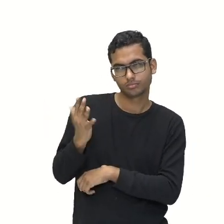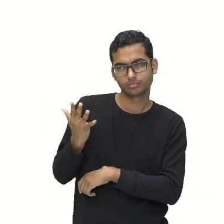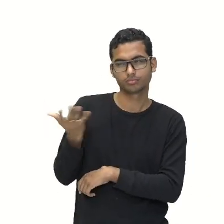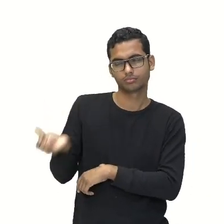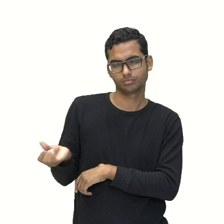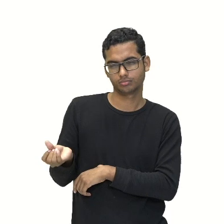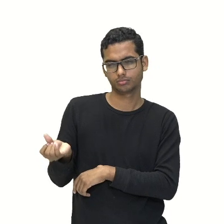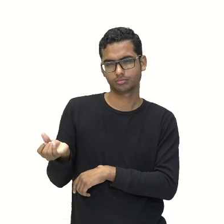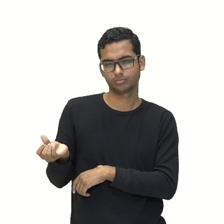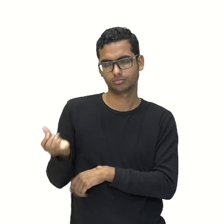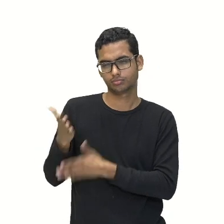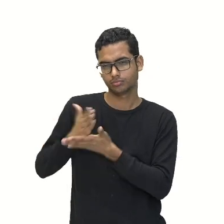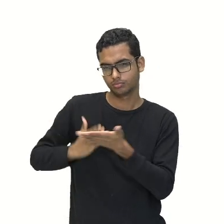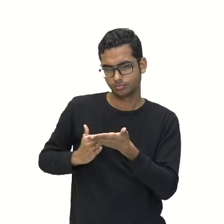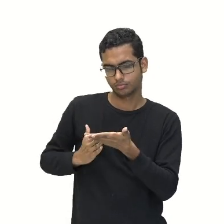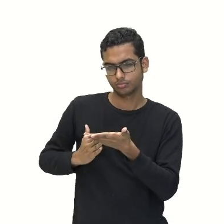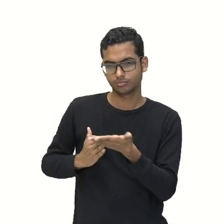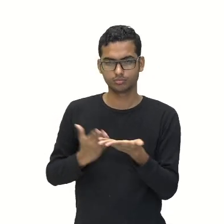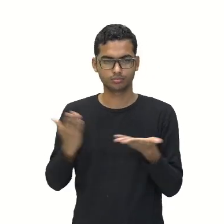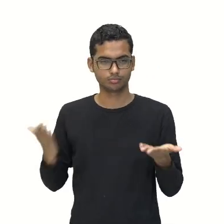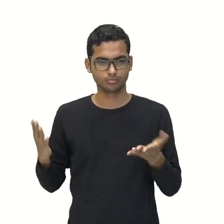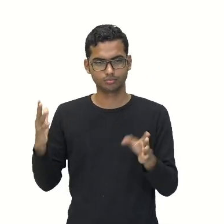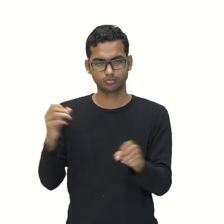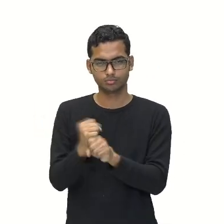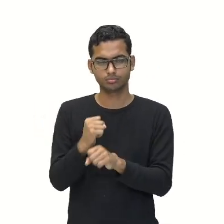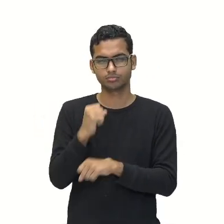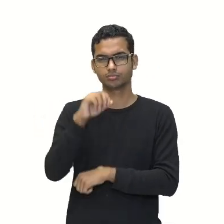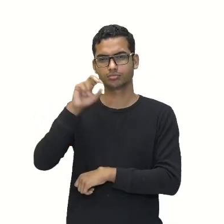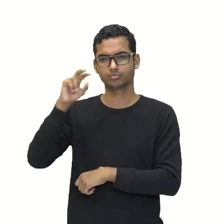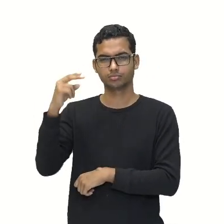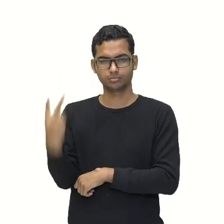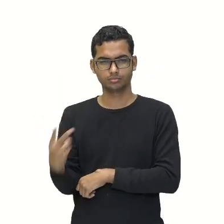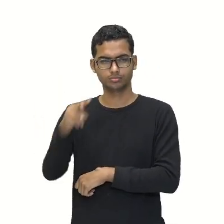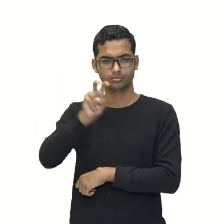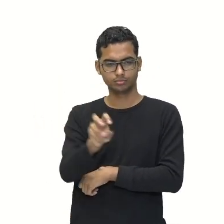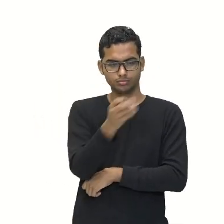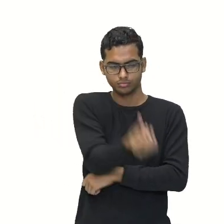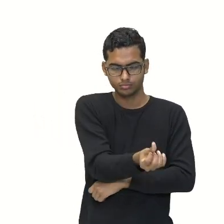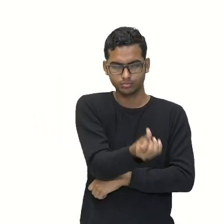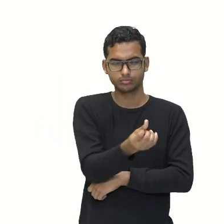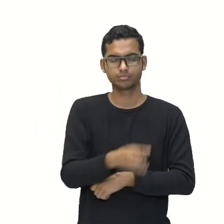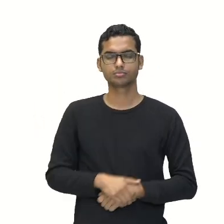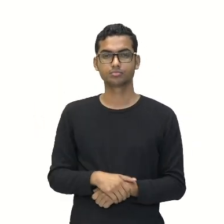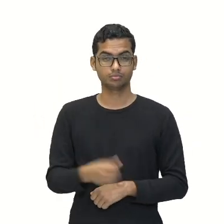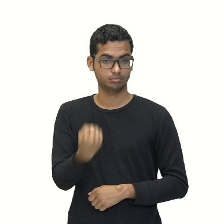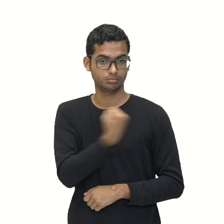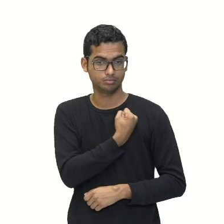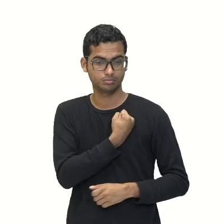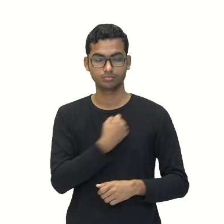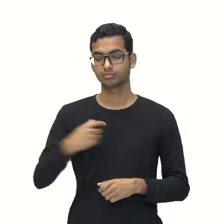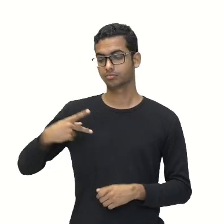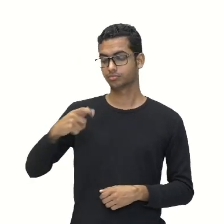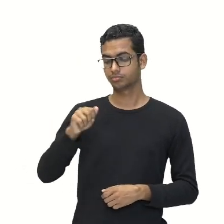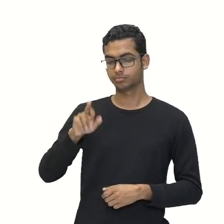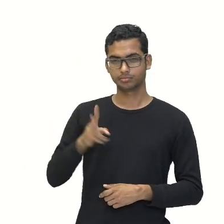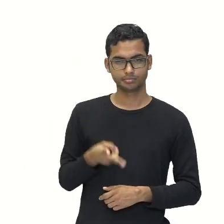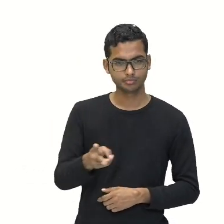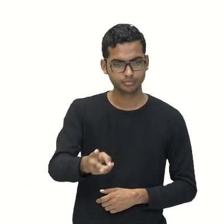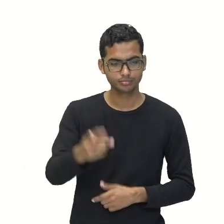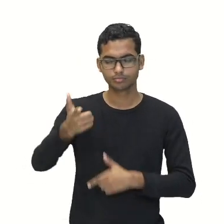256. Beleza? Aí, 256 é um número par, né? Eu